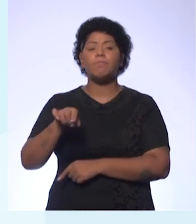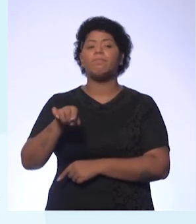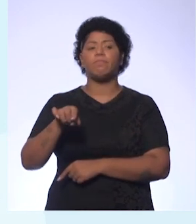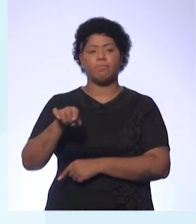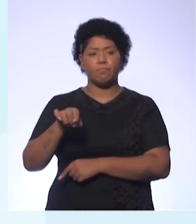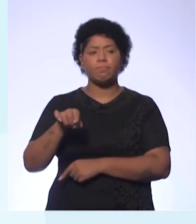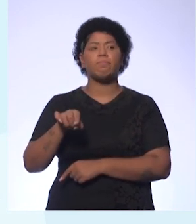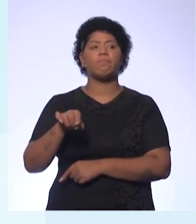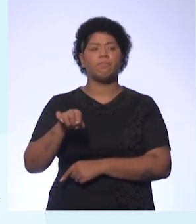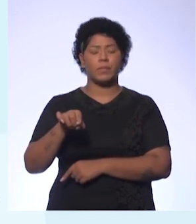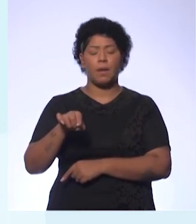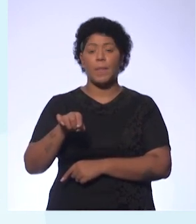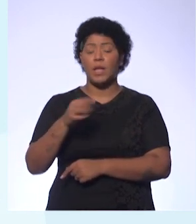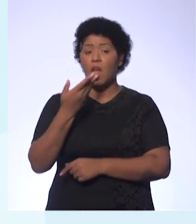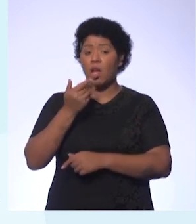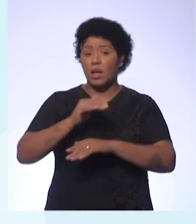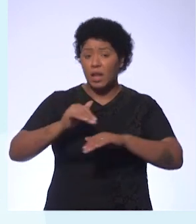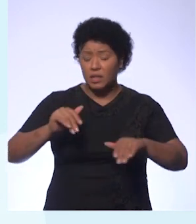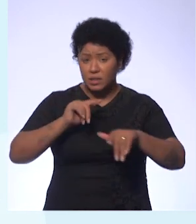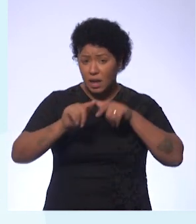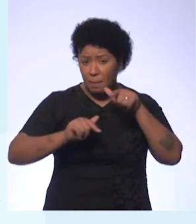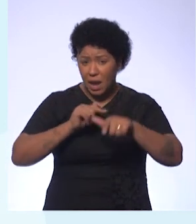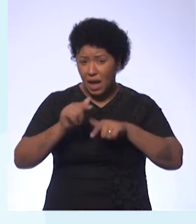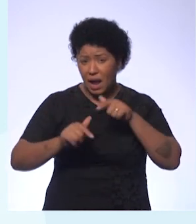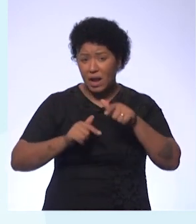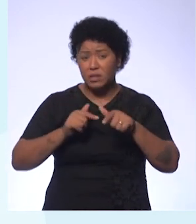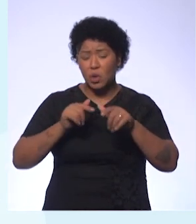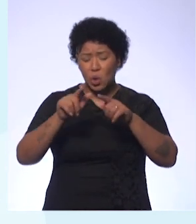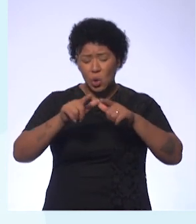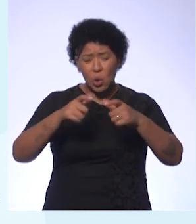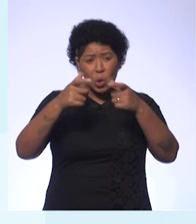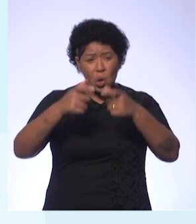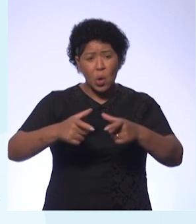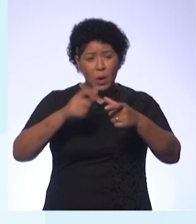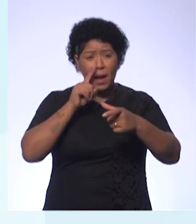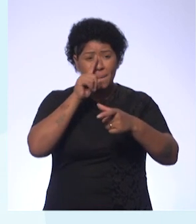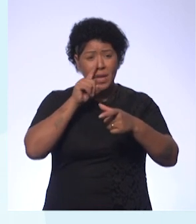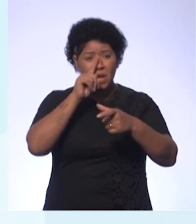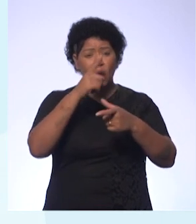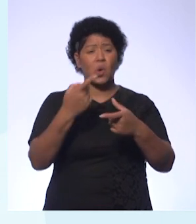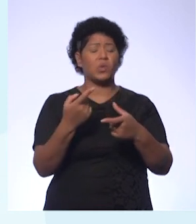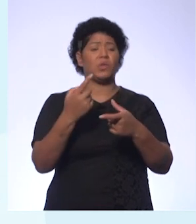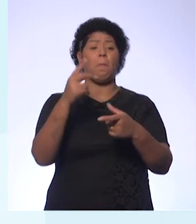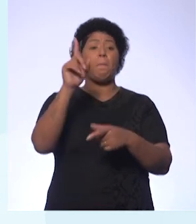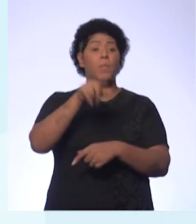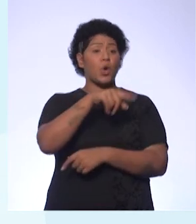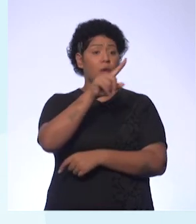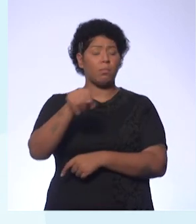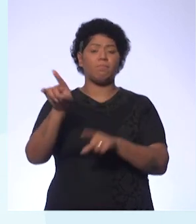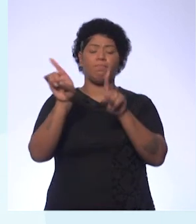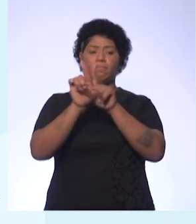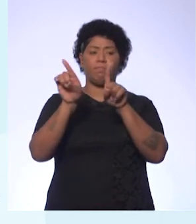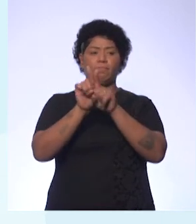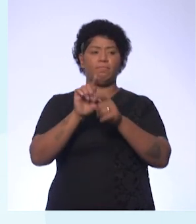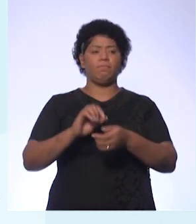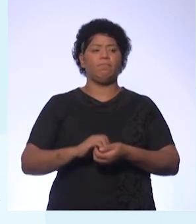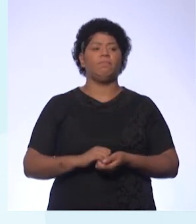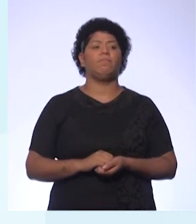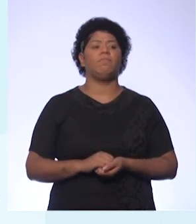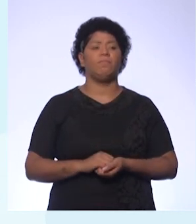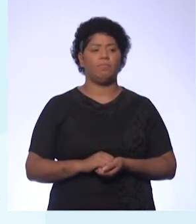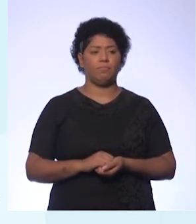minas de carvão, supressão de impostos sobre cereais, porque os cereais era a